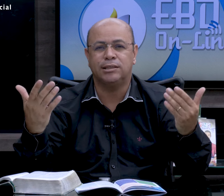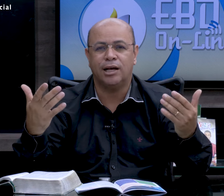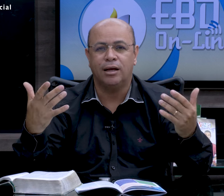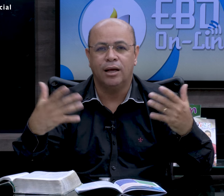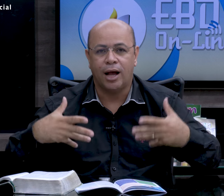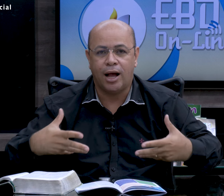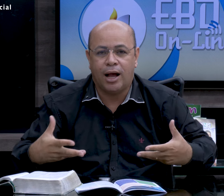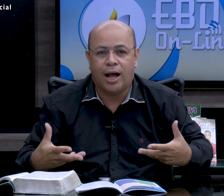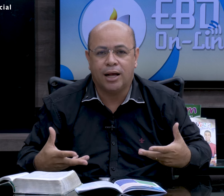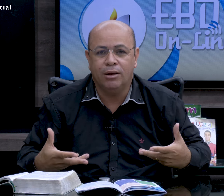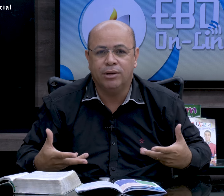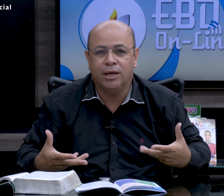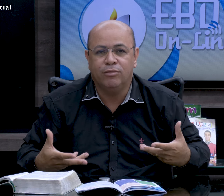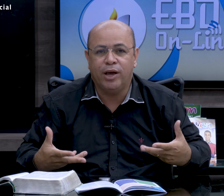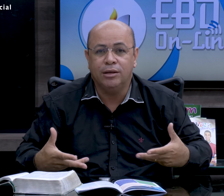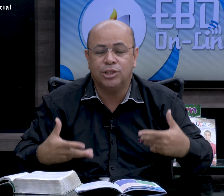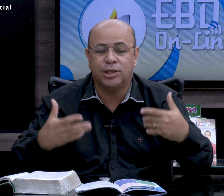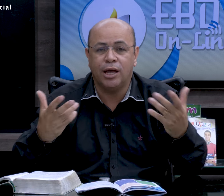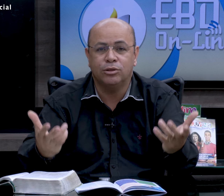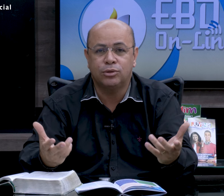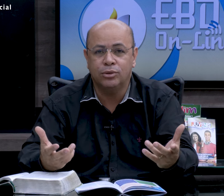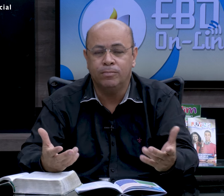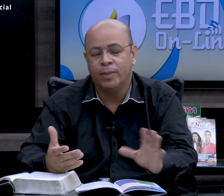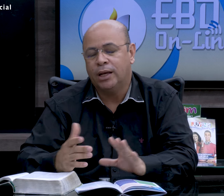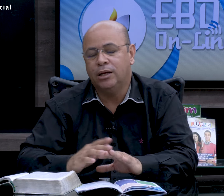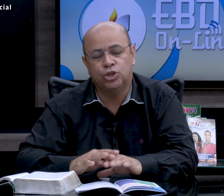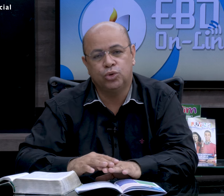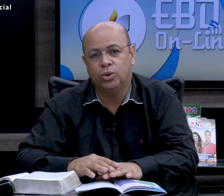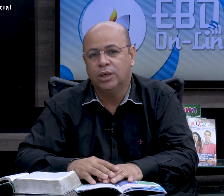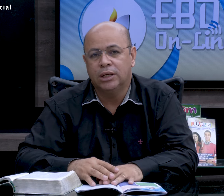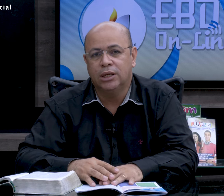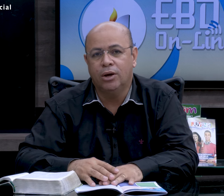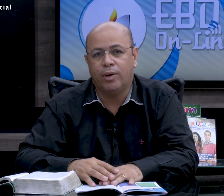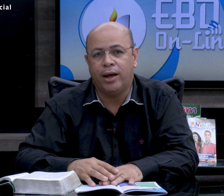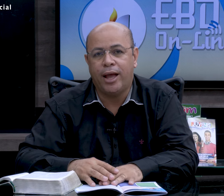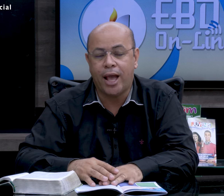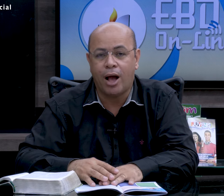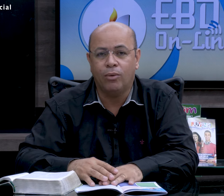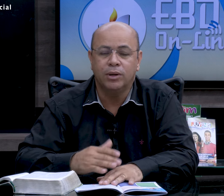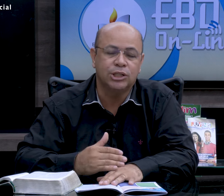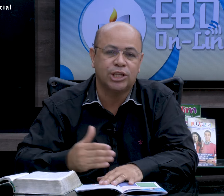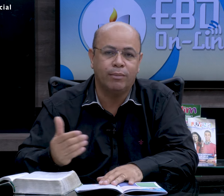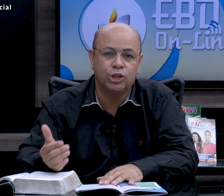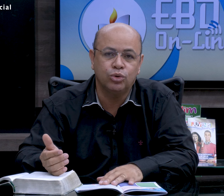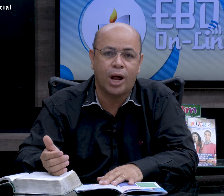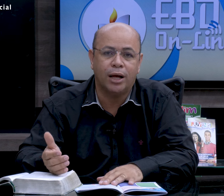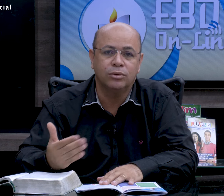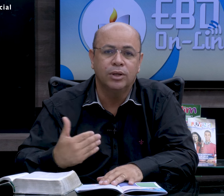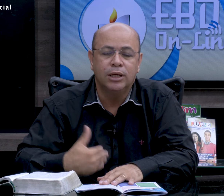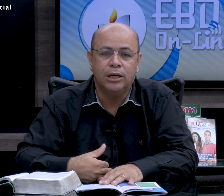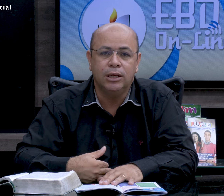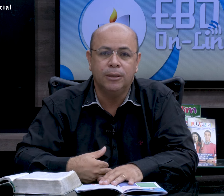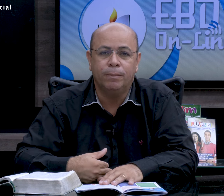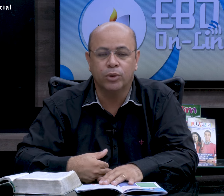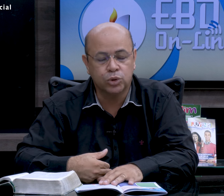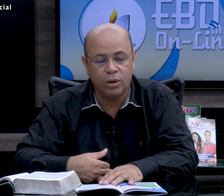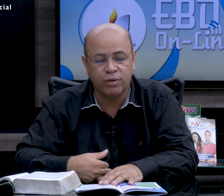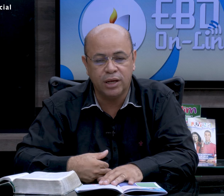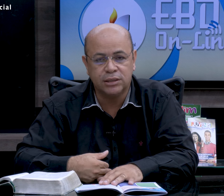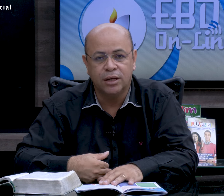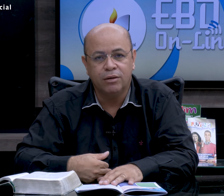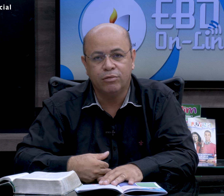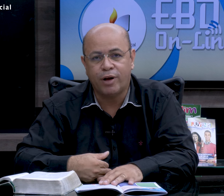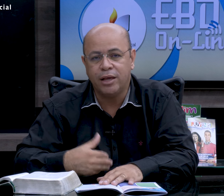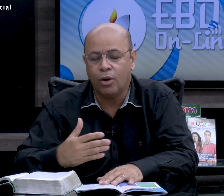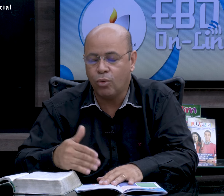Essência a aquilo que vem de dentro isso não é real está misturado e por sua